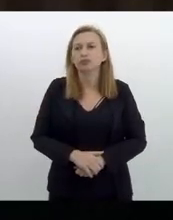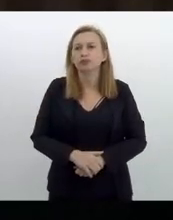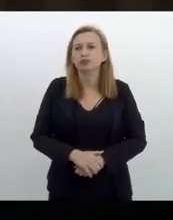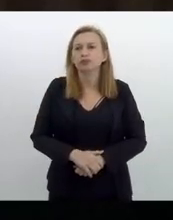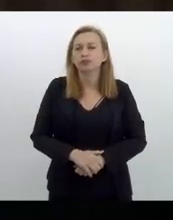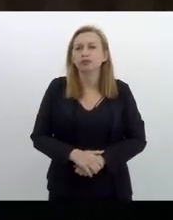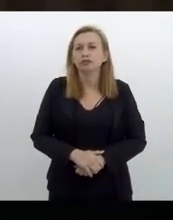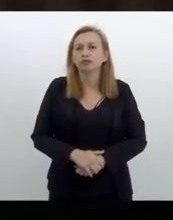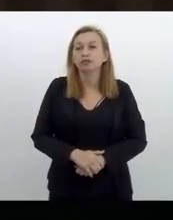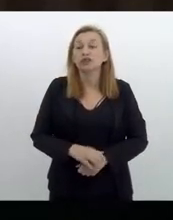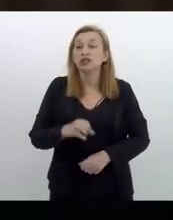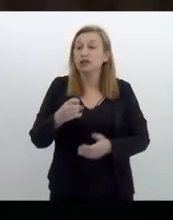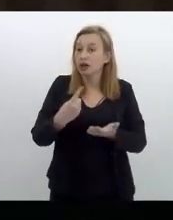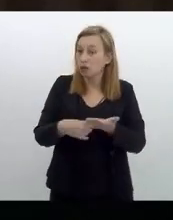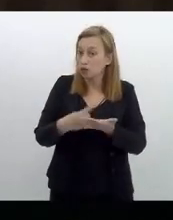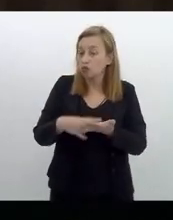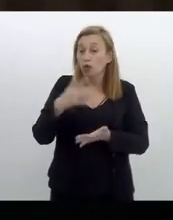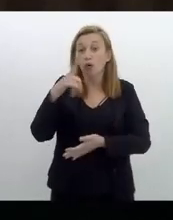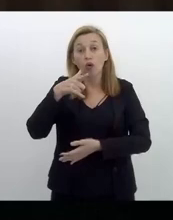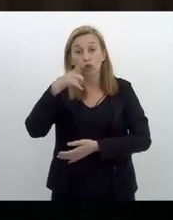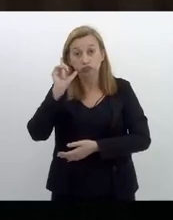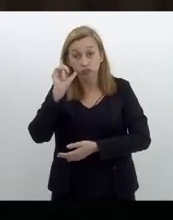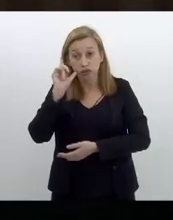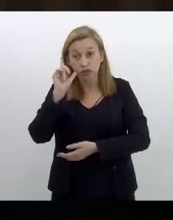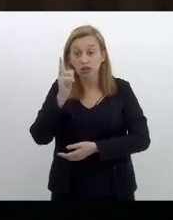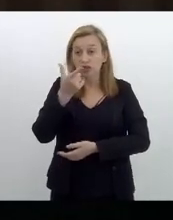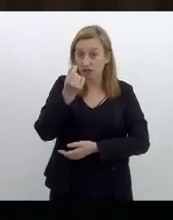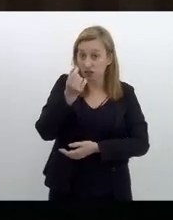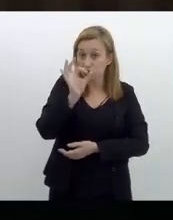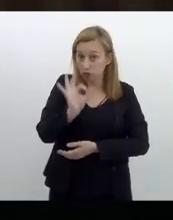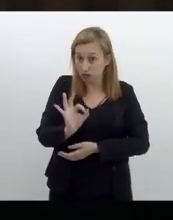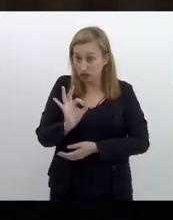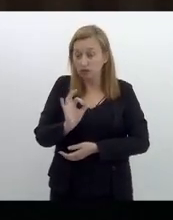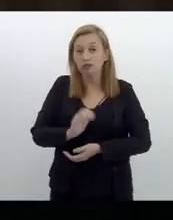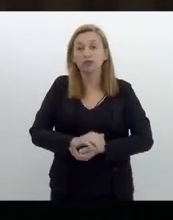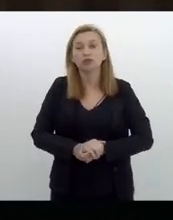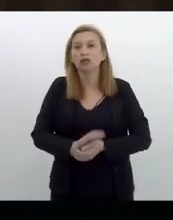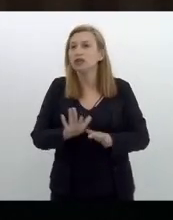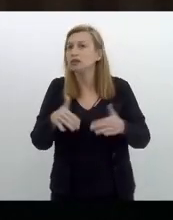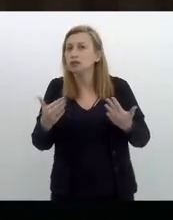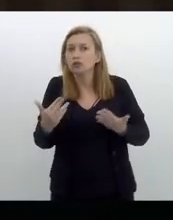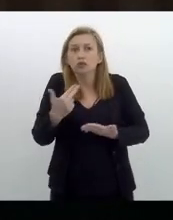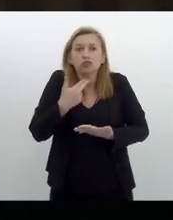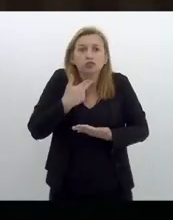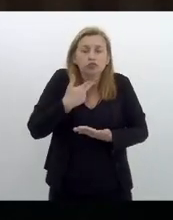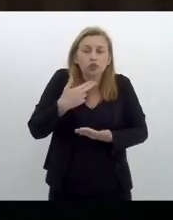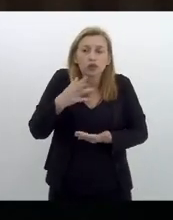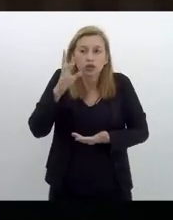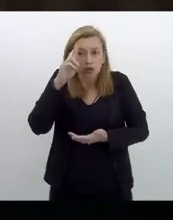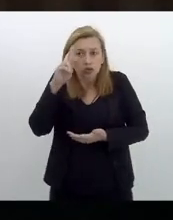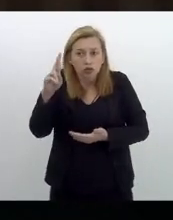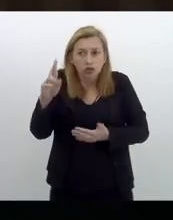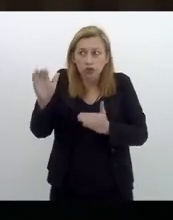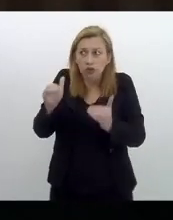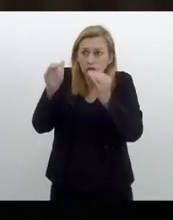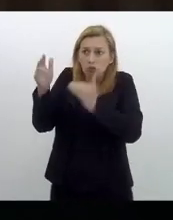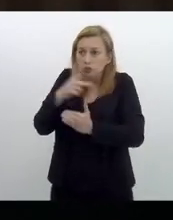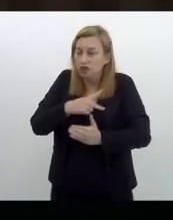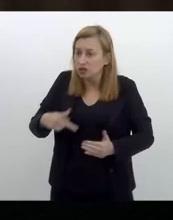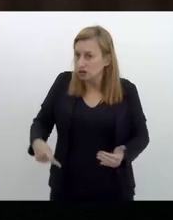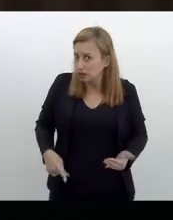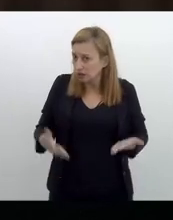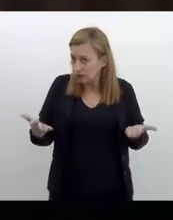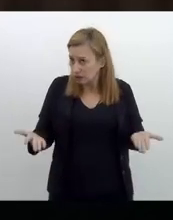se acordou ontem 20% então não pode ser senhor presidente desculpe bola ou búlica